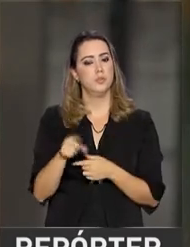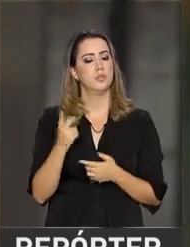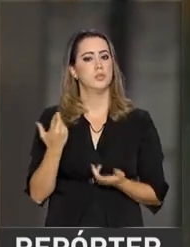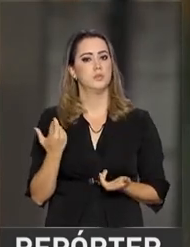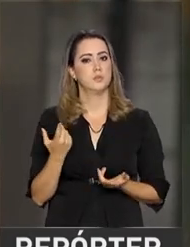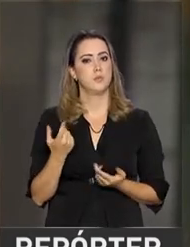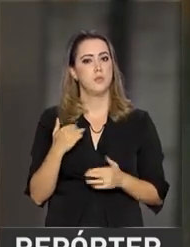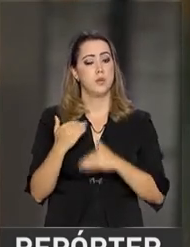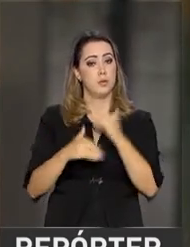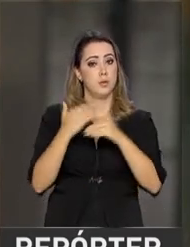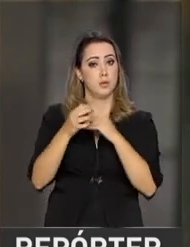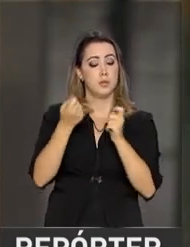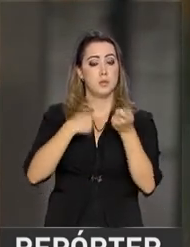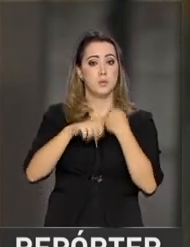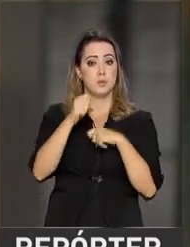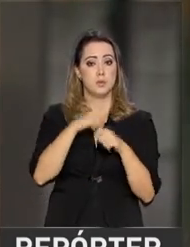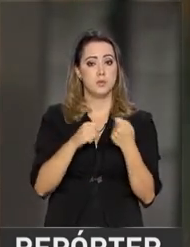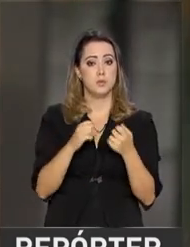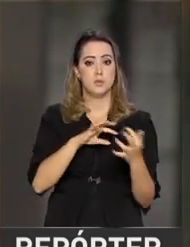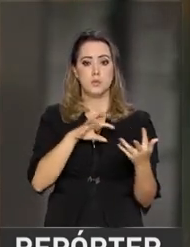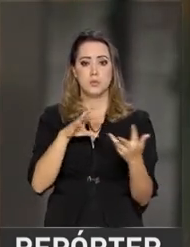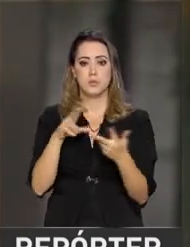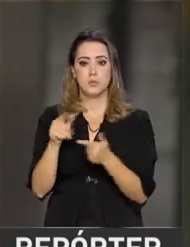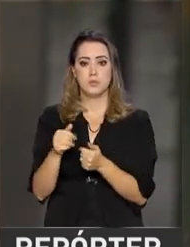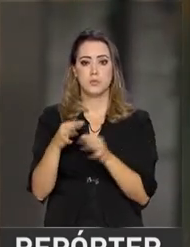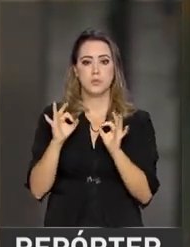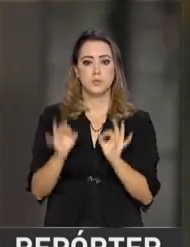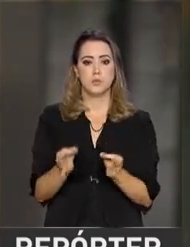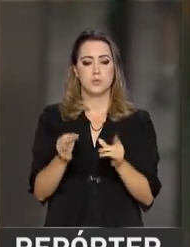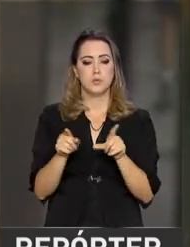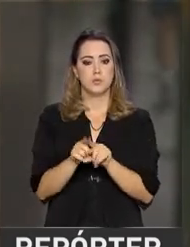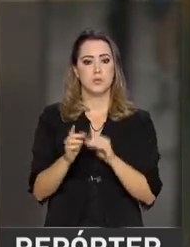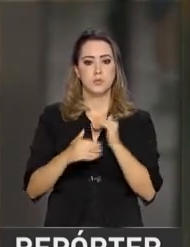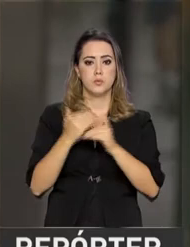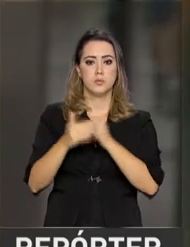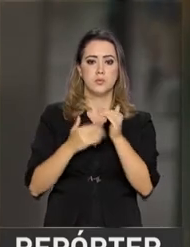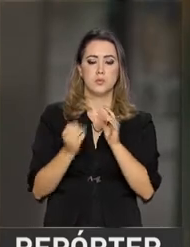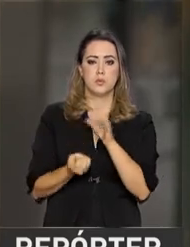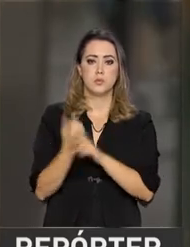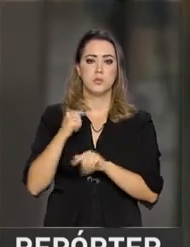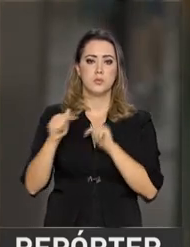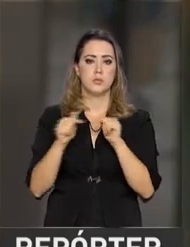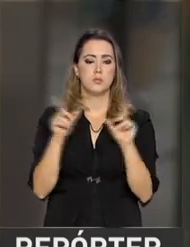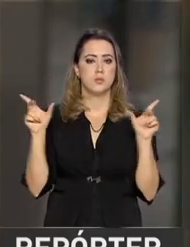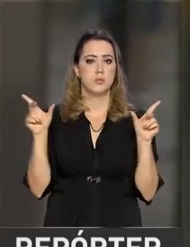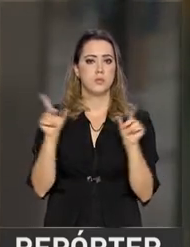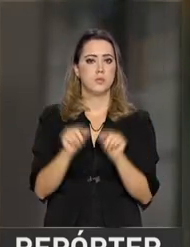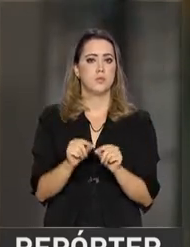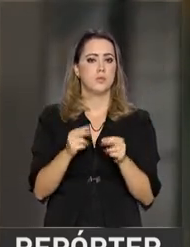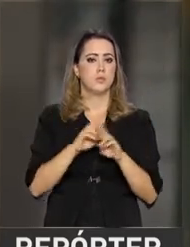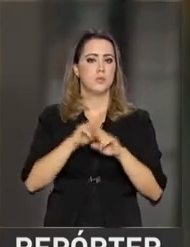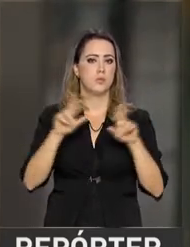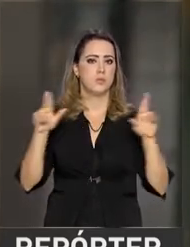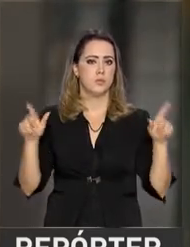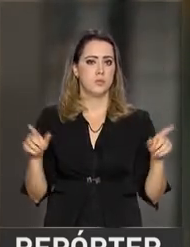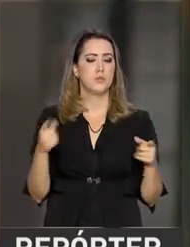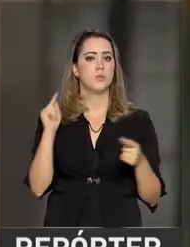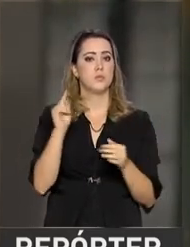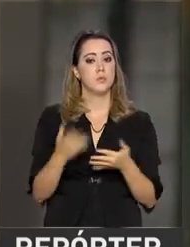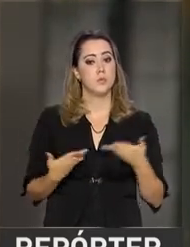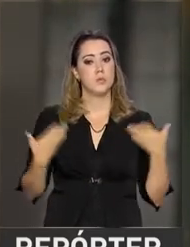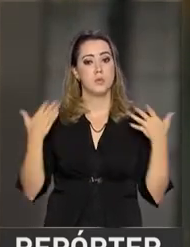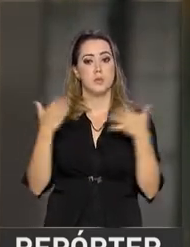seguintes: o crescimento econômico, uma globalização mais justa, o aumento do emprego, a redução das desigualdades e a